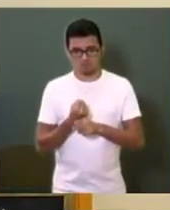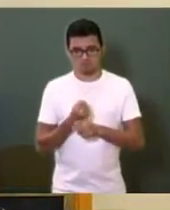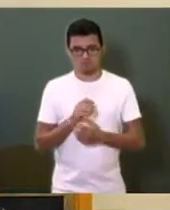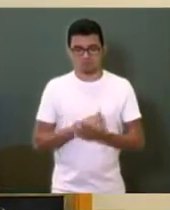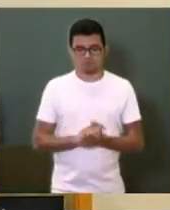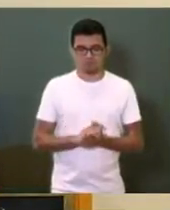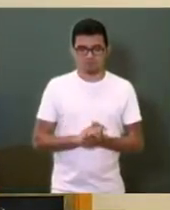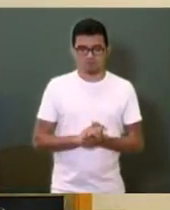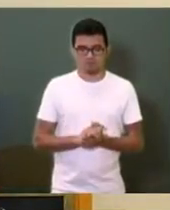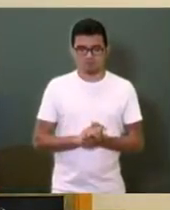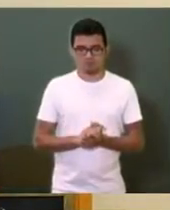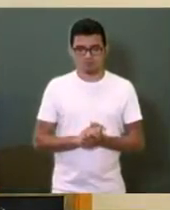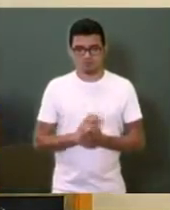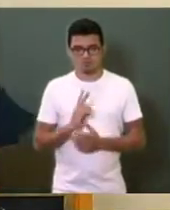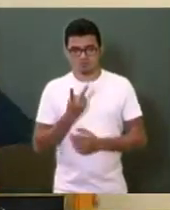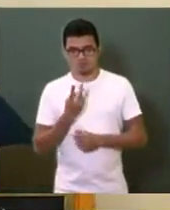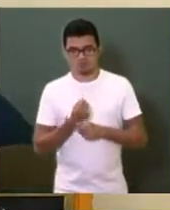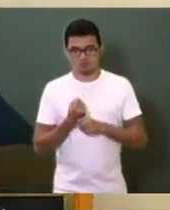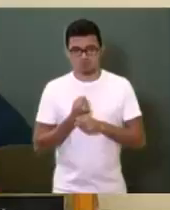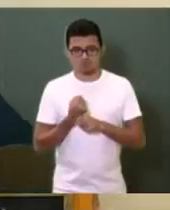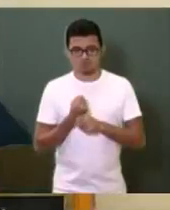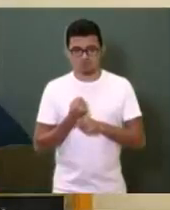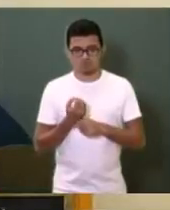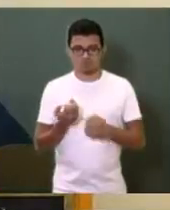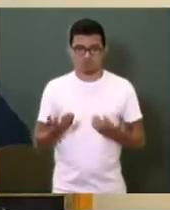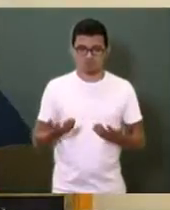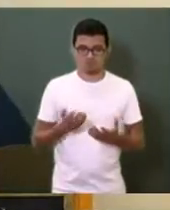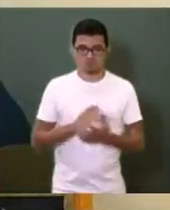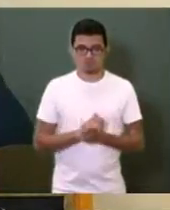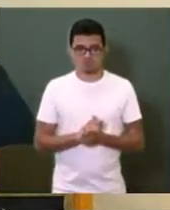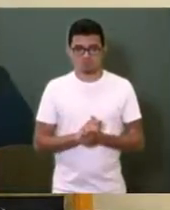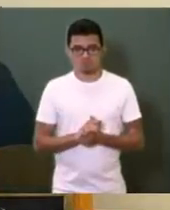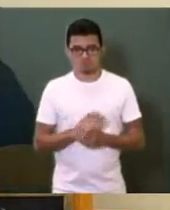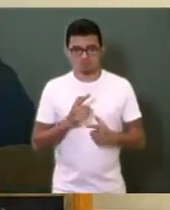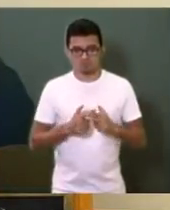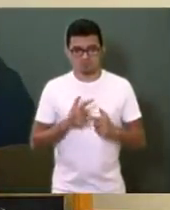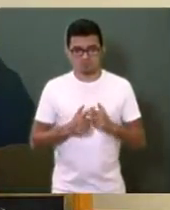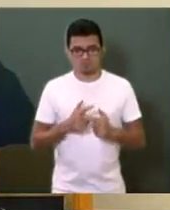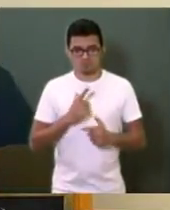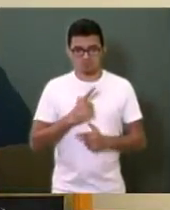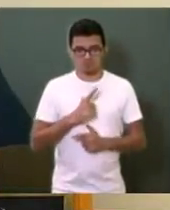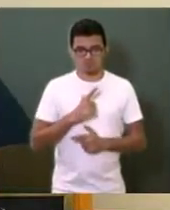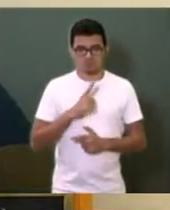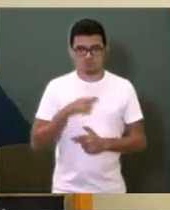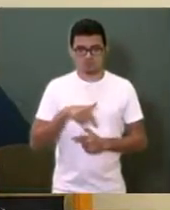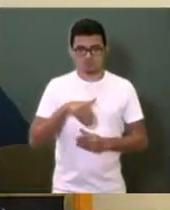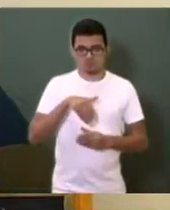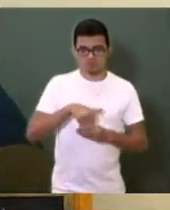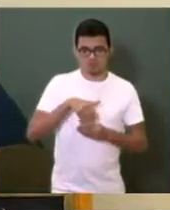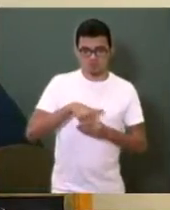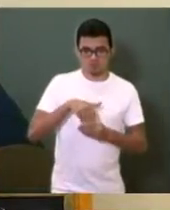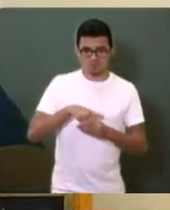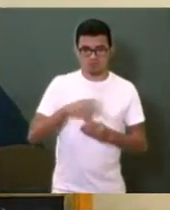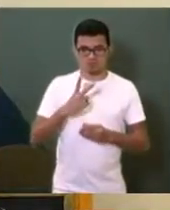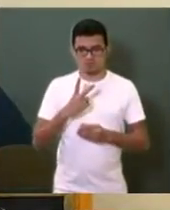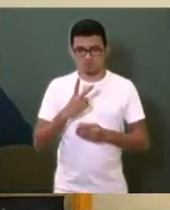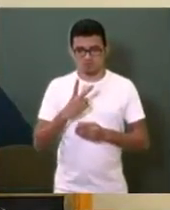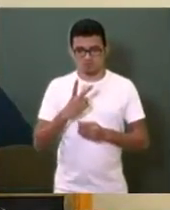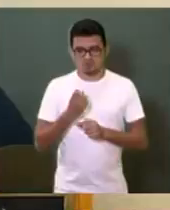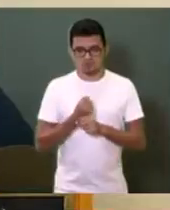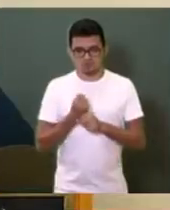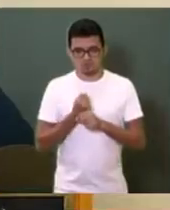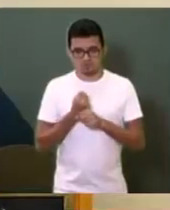2000 o que vai acontecer né porque nós temos eleição a cada dois anos e